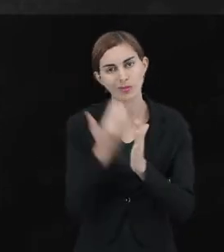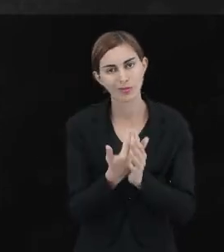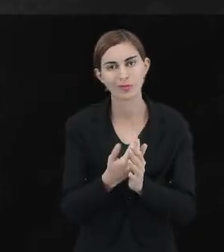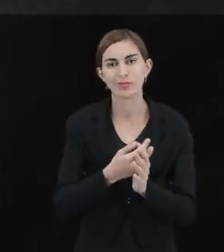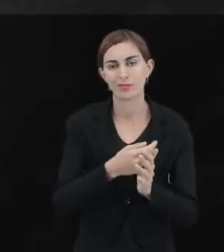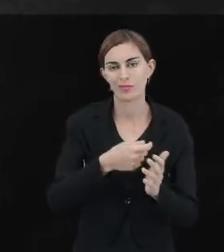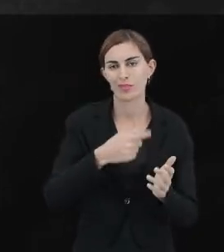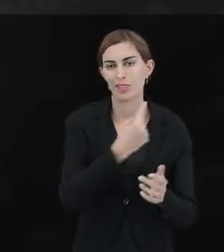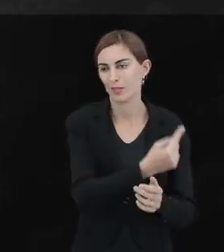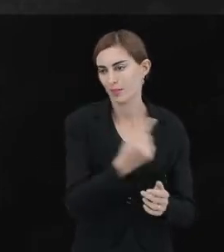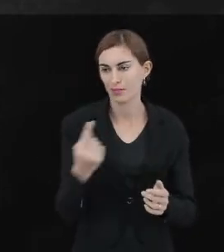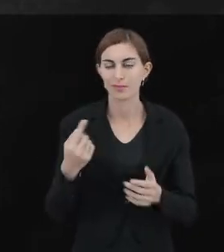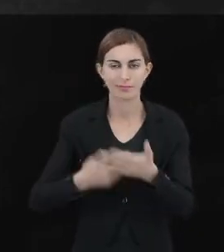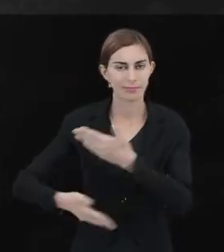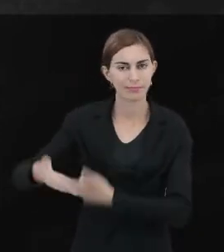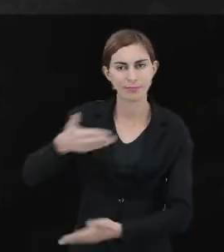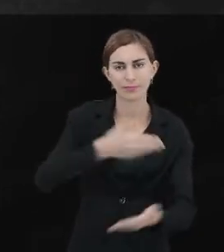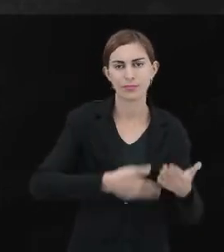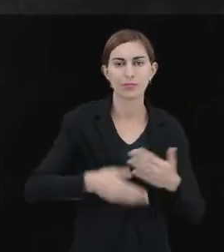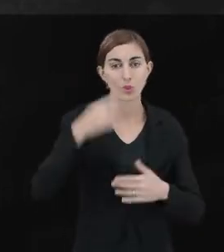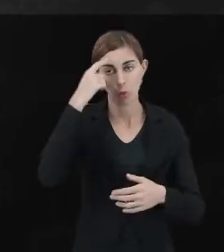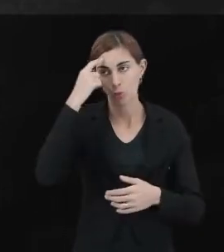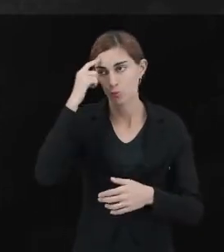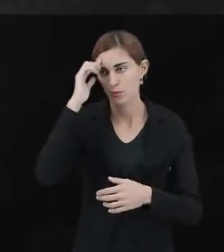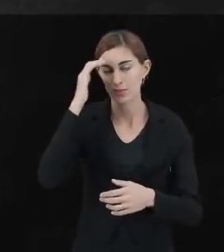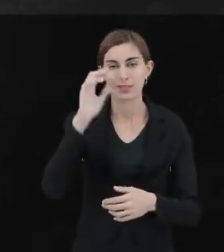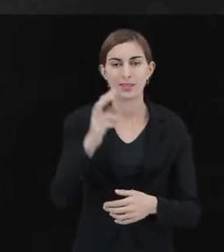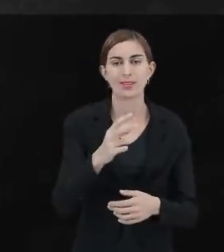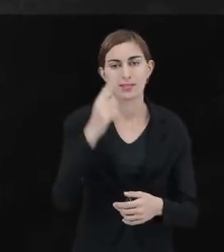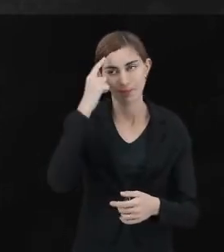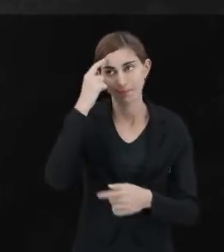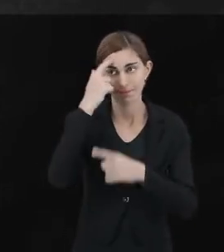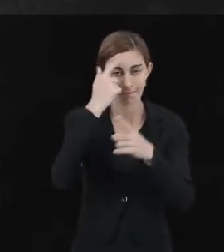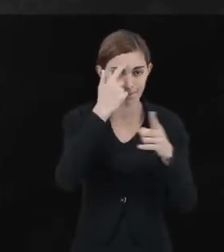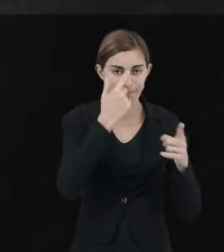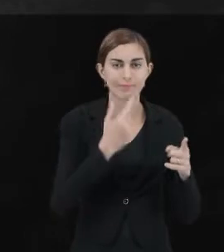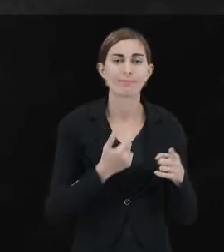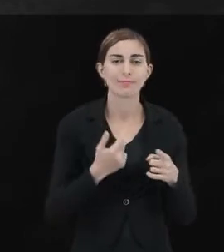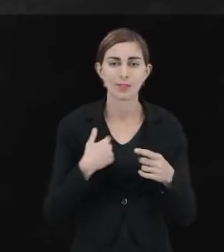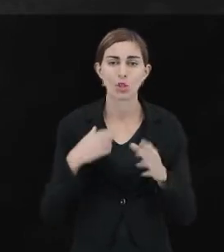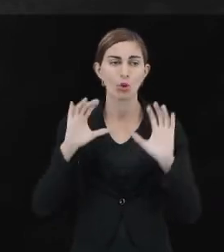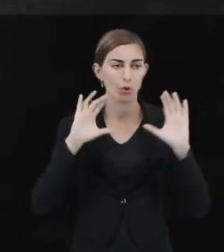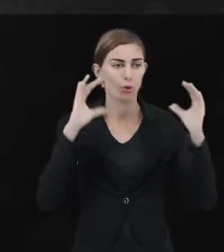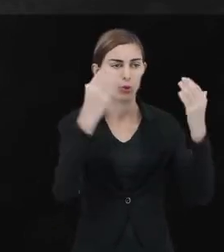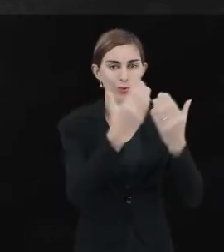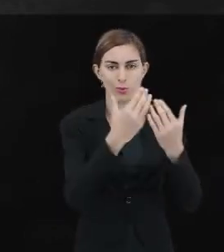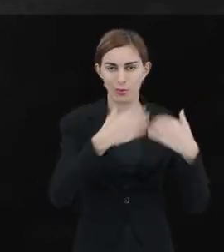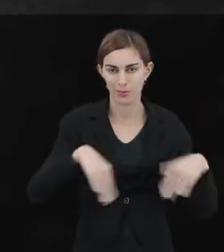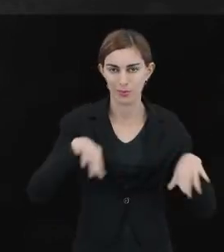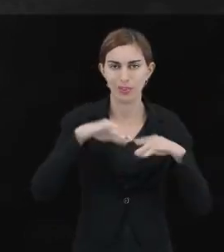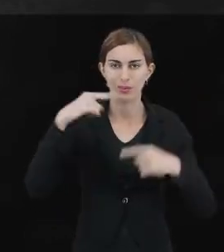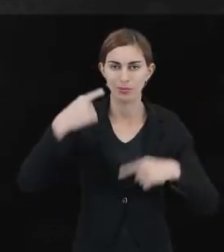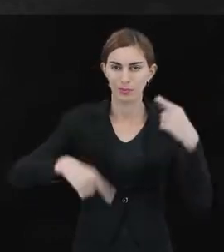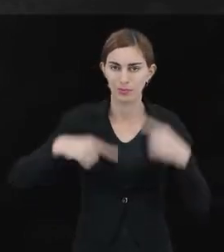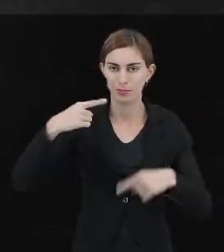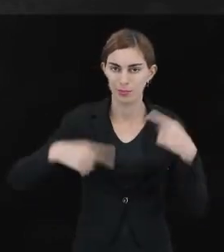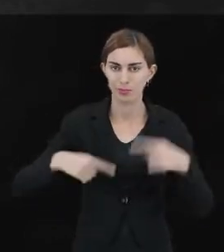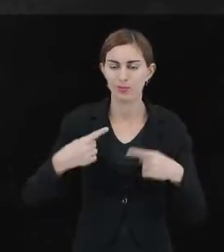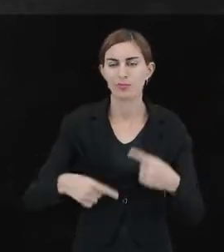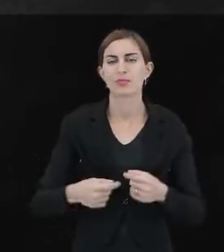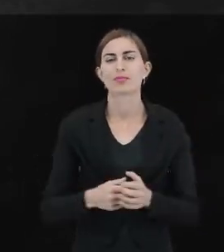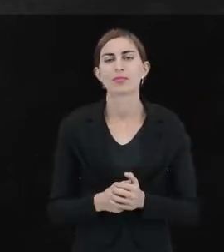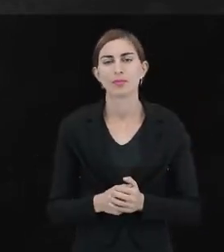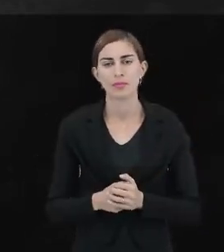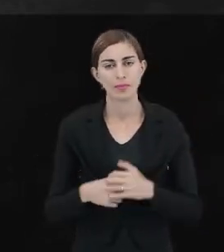obrigações recíprocas, sustentados pelas consciências. Por isso, dizemos que ela é uma comunidade política